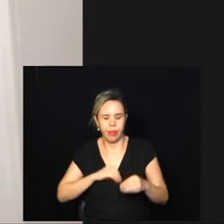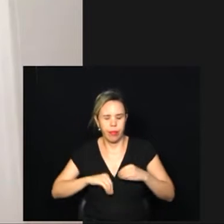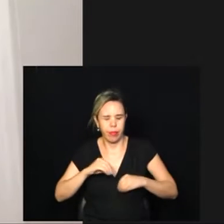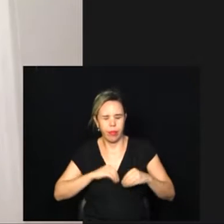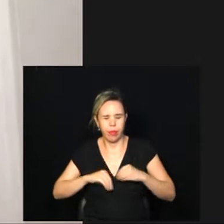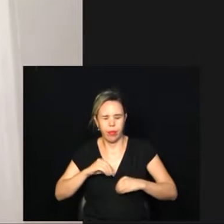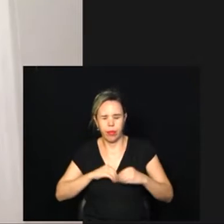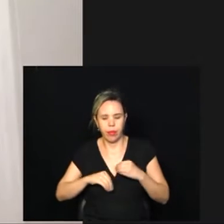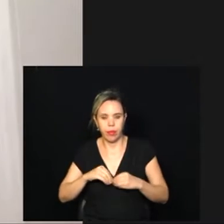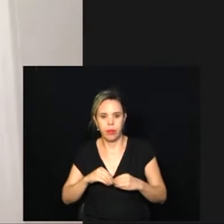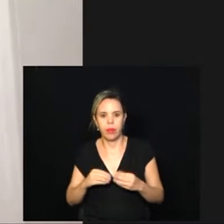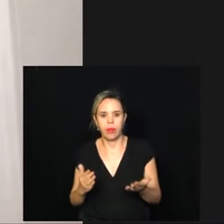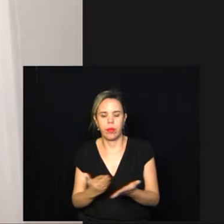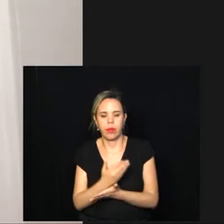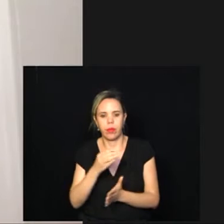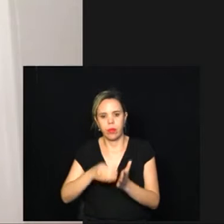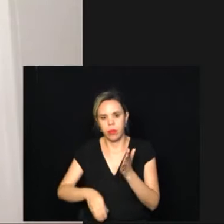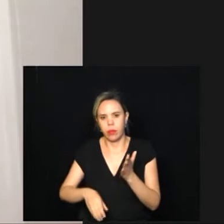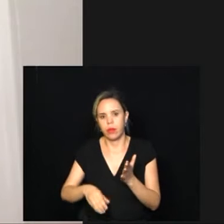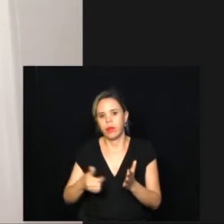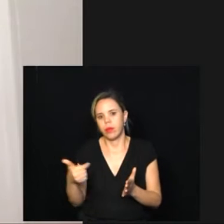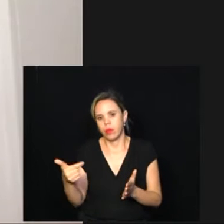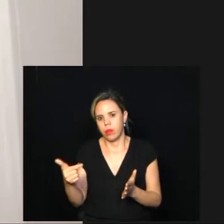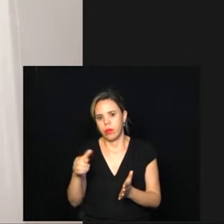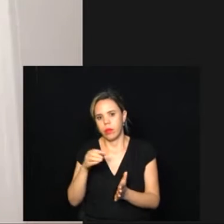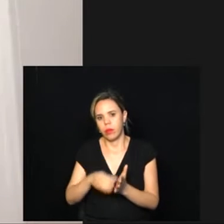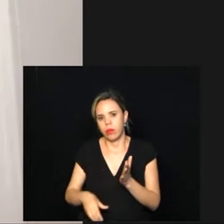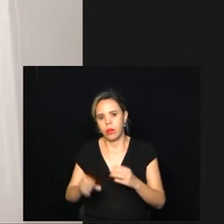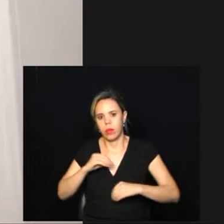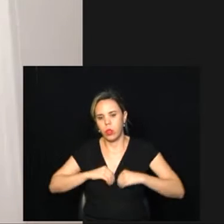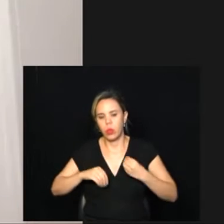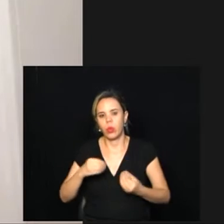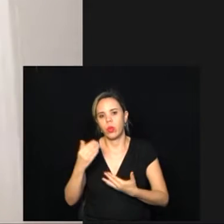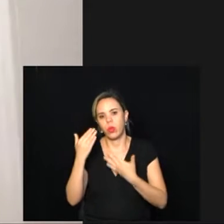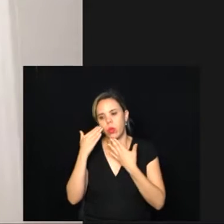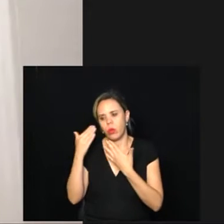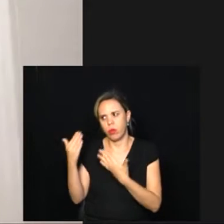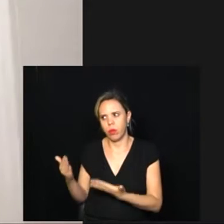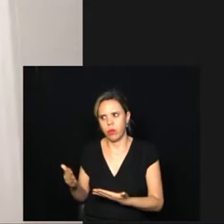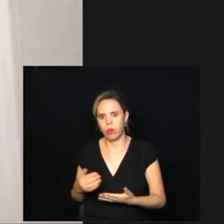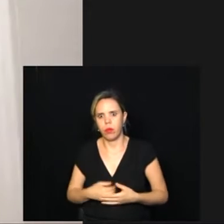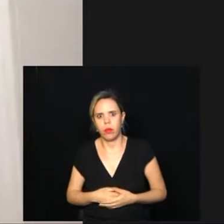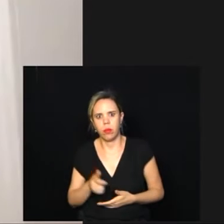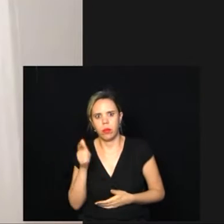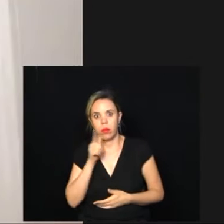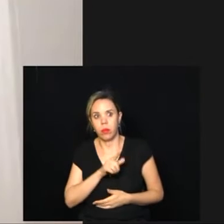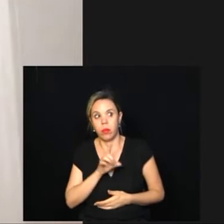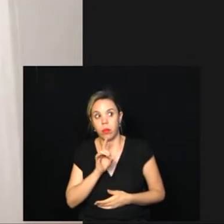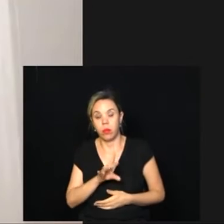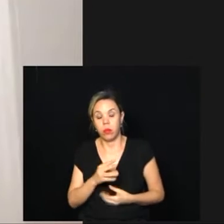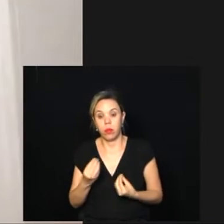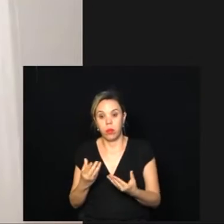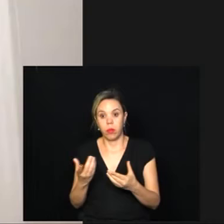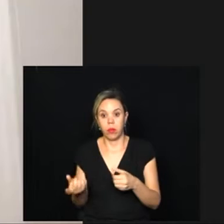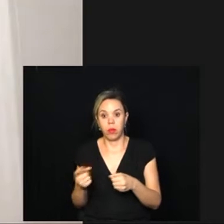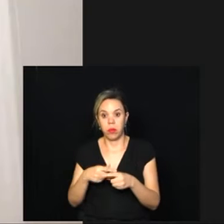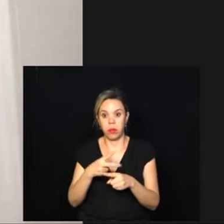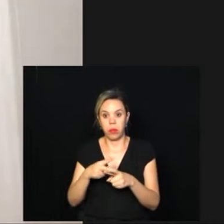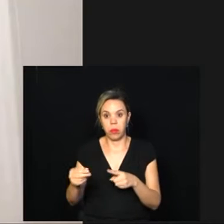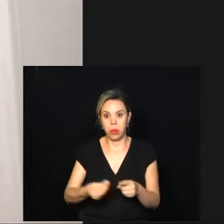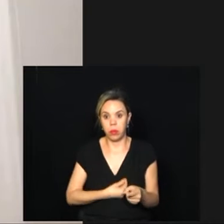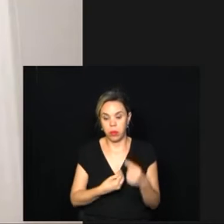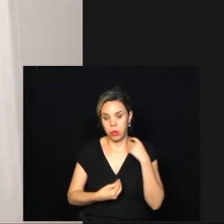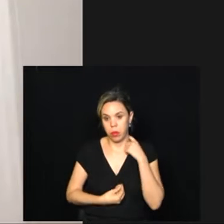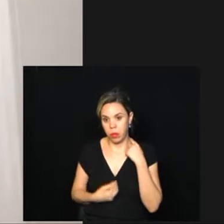Gabriel, até no capítulo do livro, tem um capítulo 2 que eu falo, Depressão Obrigada. Eu só consegui dar essa volta por cima na minha